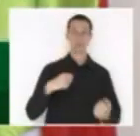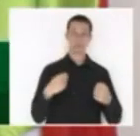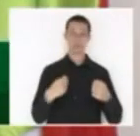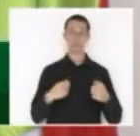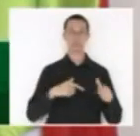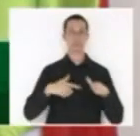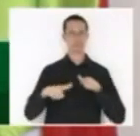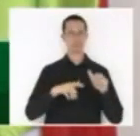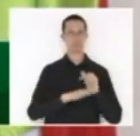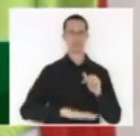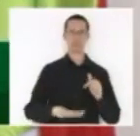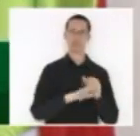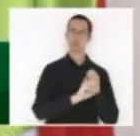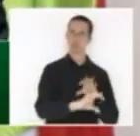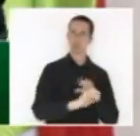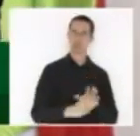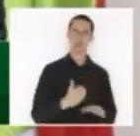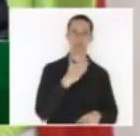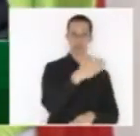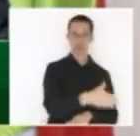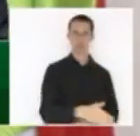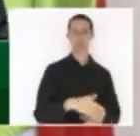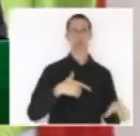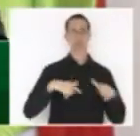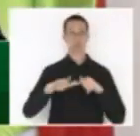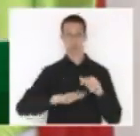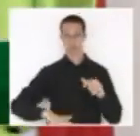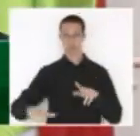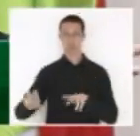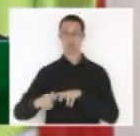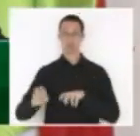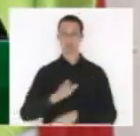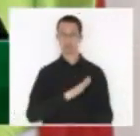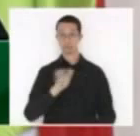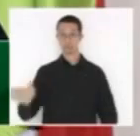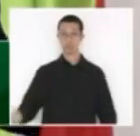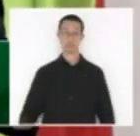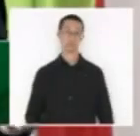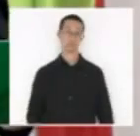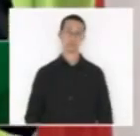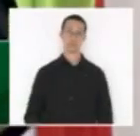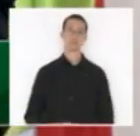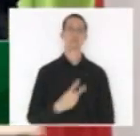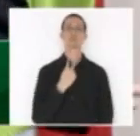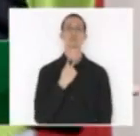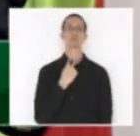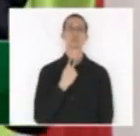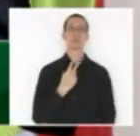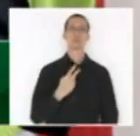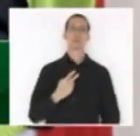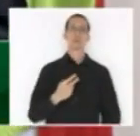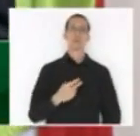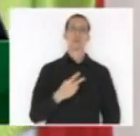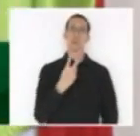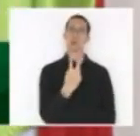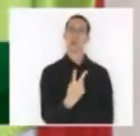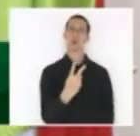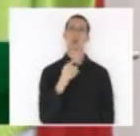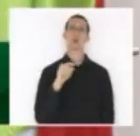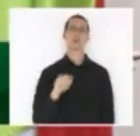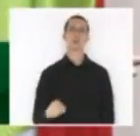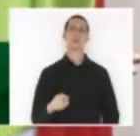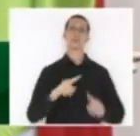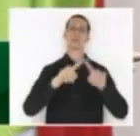é para ir para a agricultura, vai para a agricultura, mas nós não podemos ter aí 2.000 servidores que tem